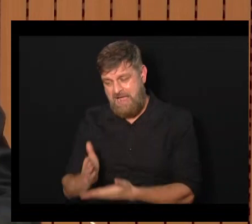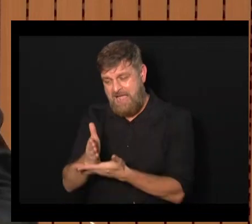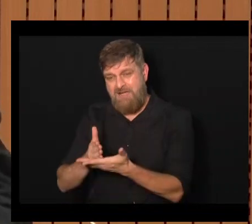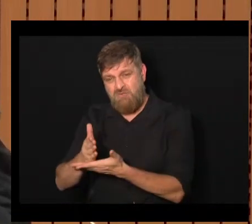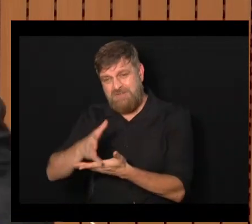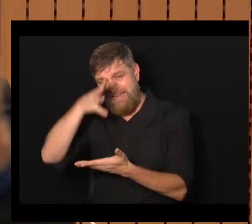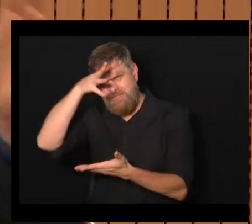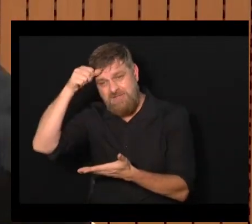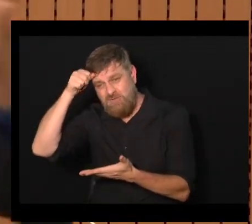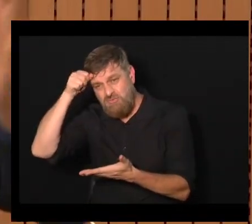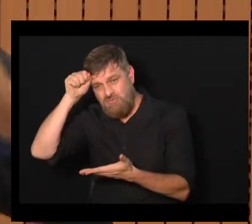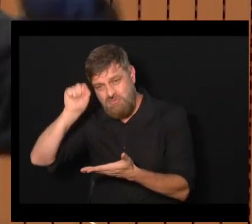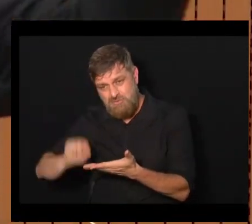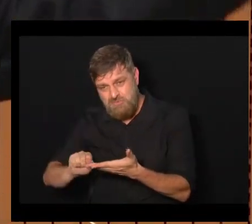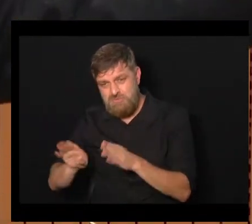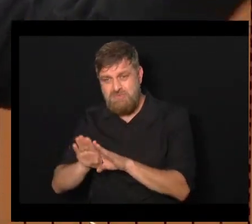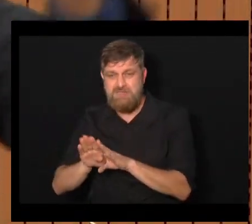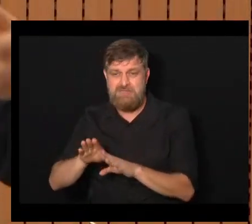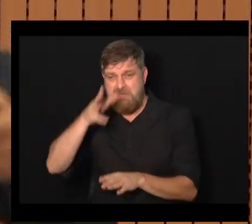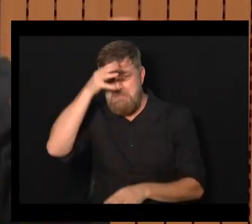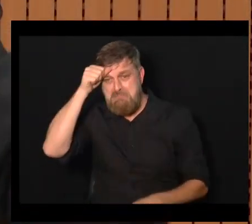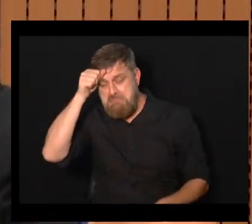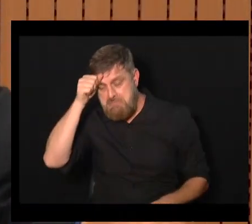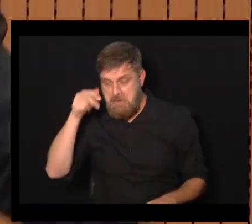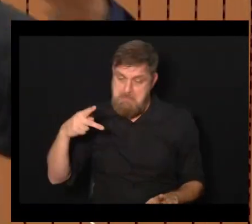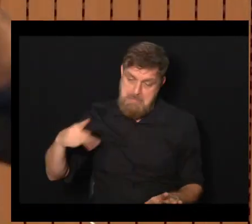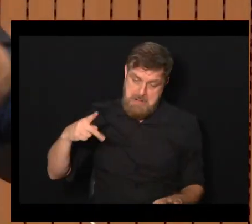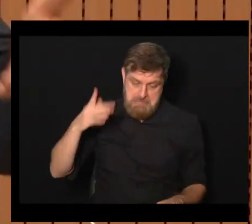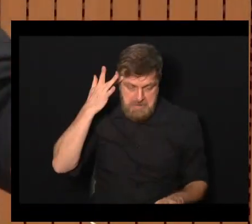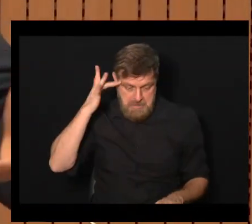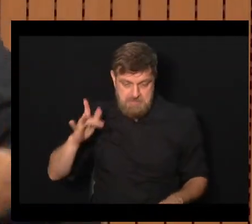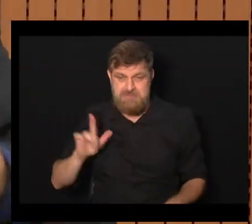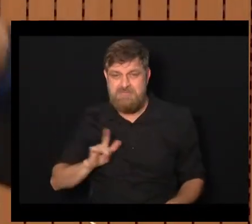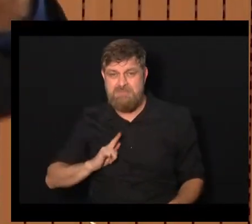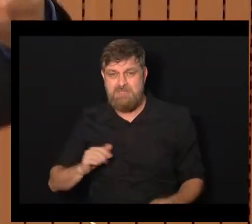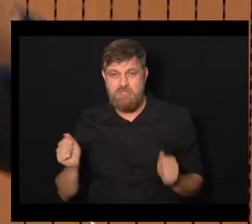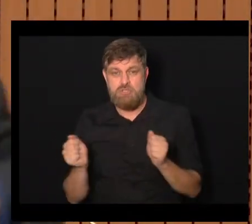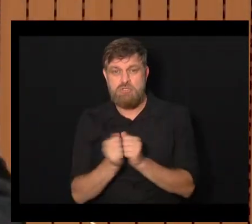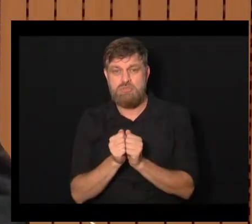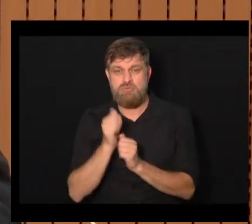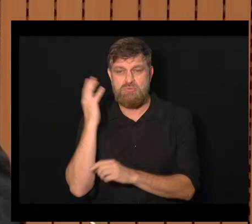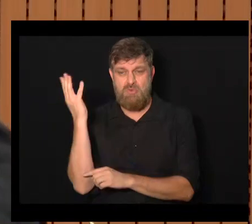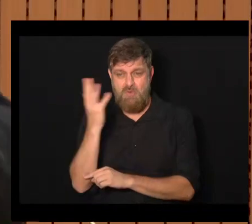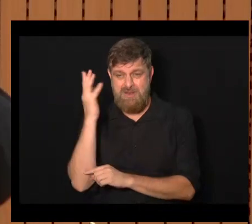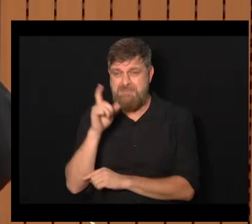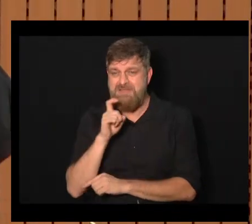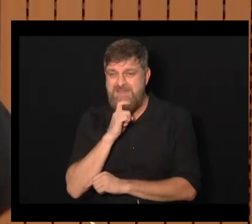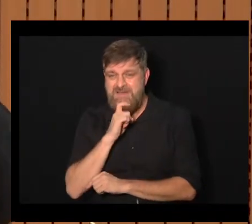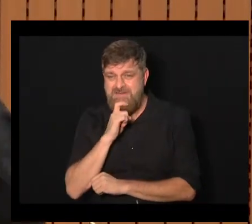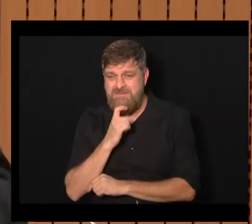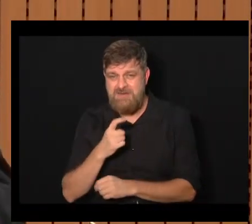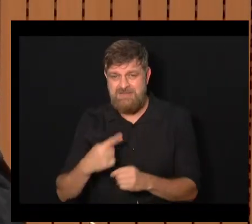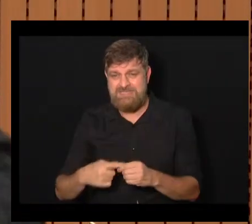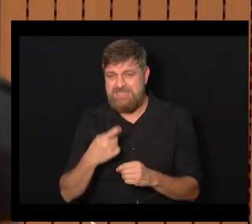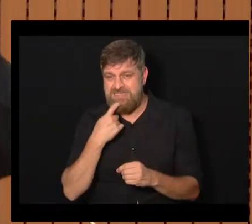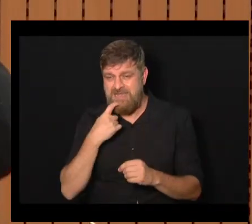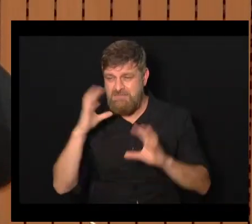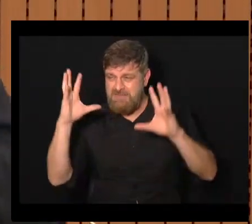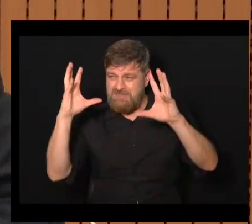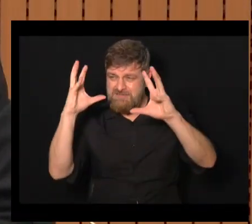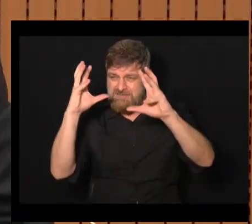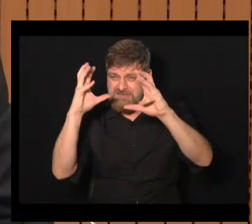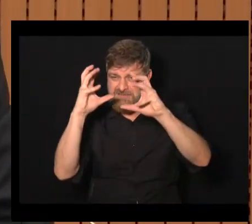na região amazônica. Há uma controvérsia se foi no Paraguai ou não, e que, junto com a frente fria, deixaram nossa cidade escura. É uma loucura a gente imaginar